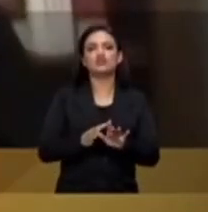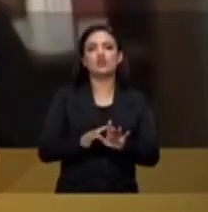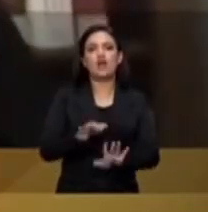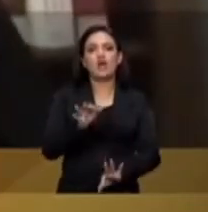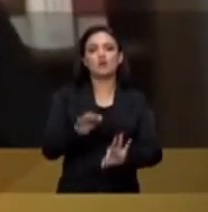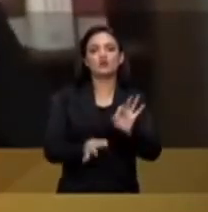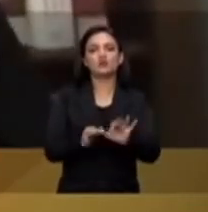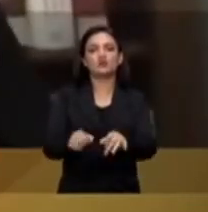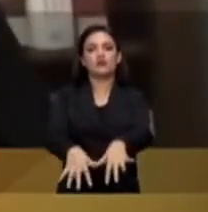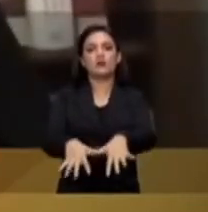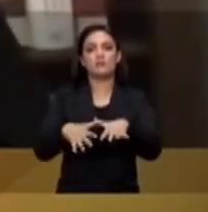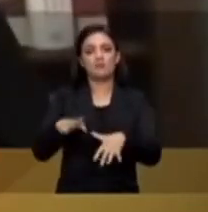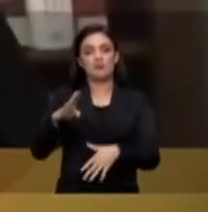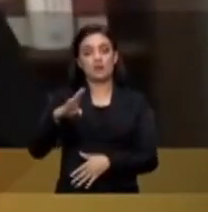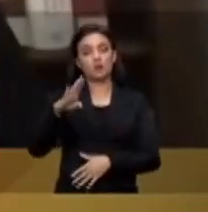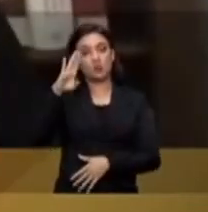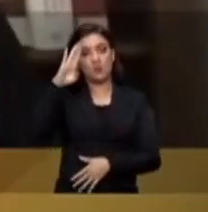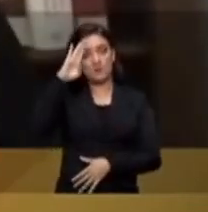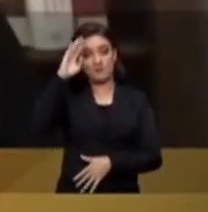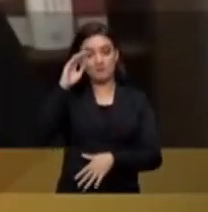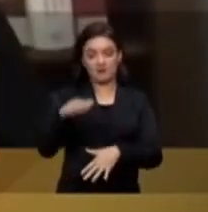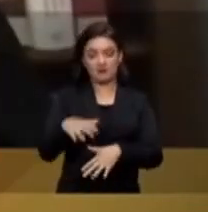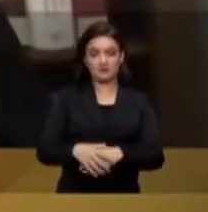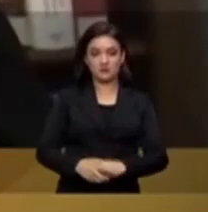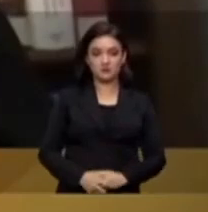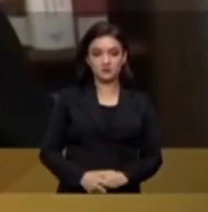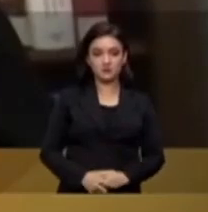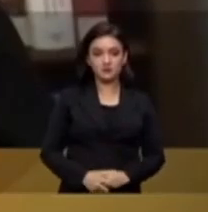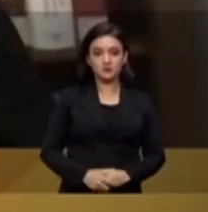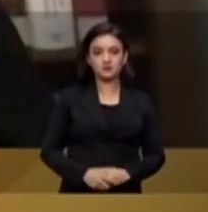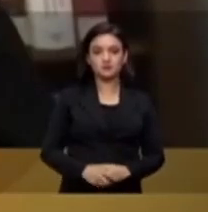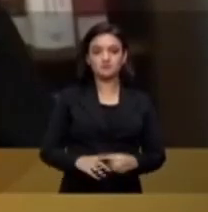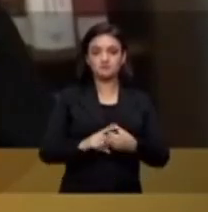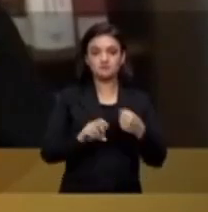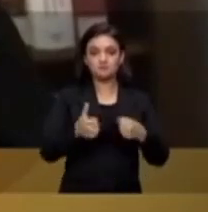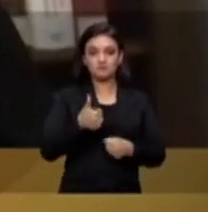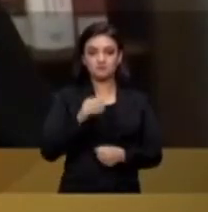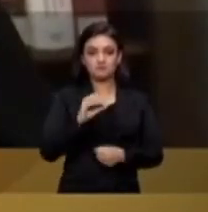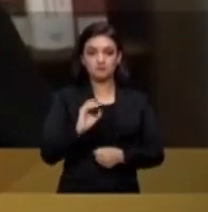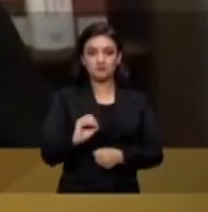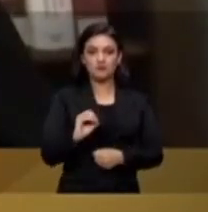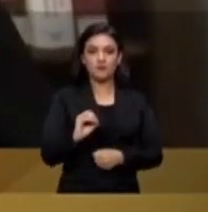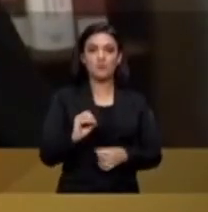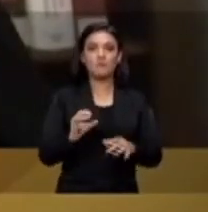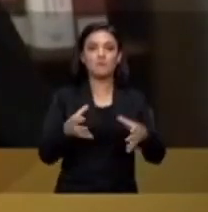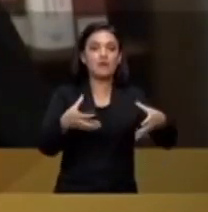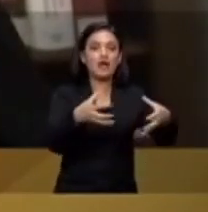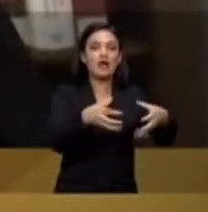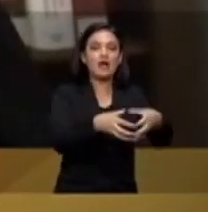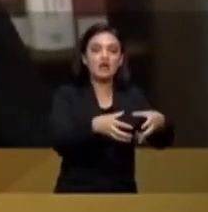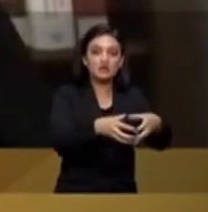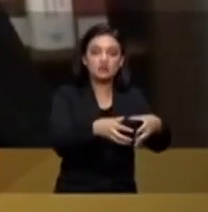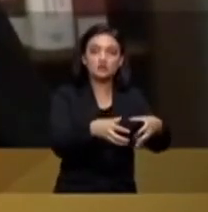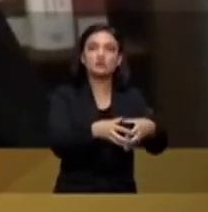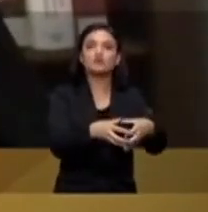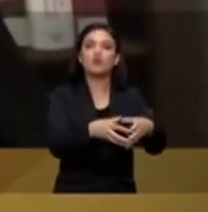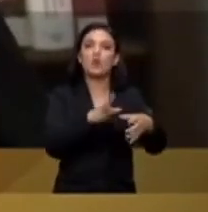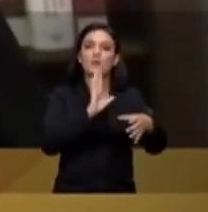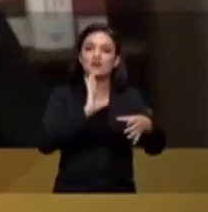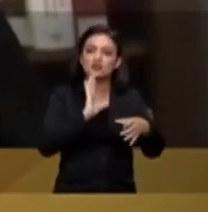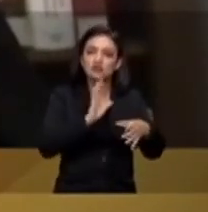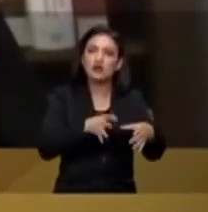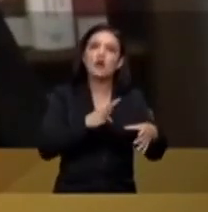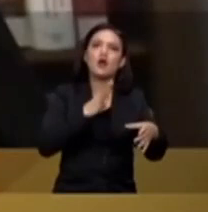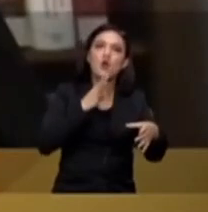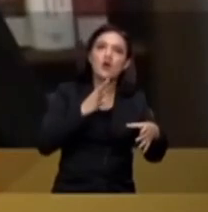julgamento do plenário. Artigo 10. A turma que tiver conhecimento da causa ou de algum de